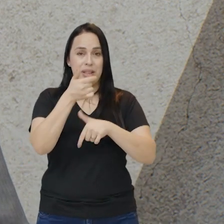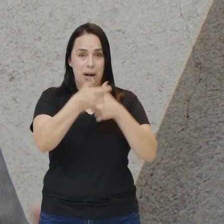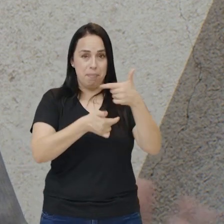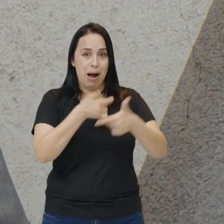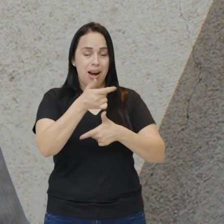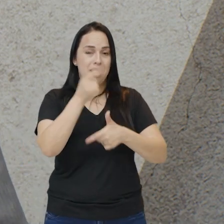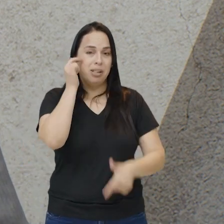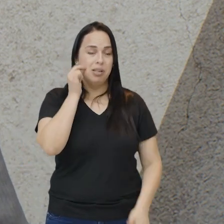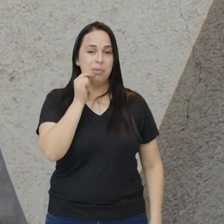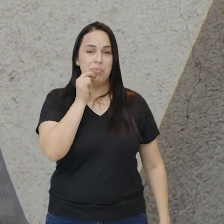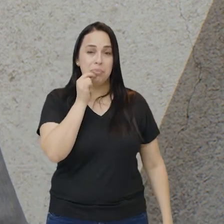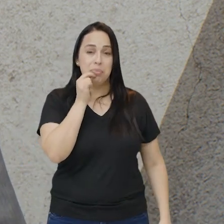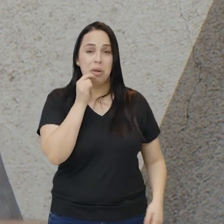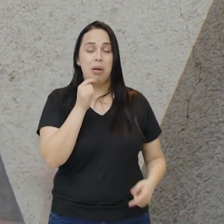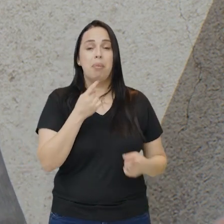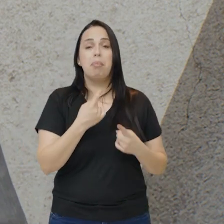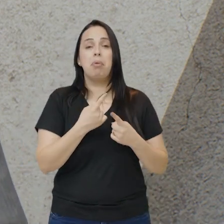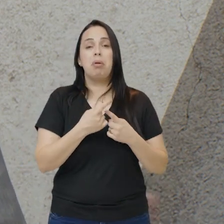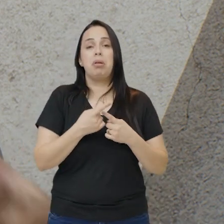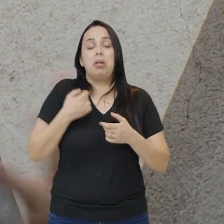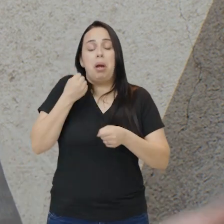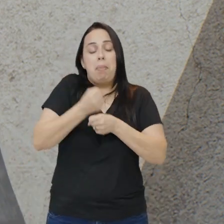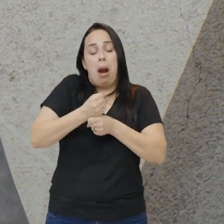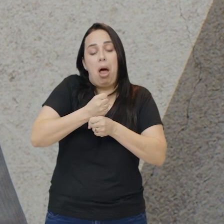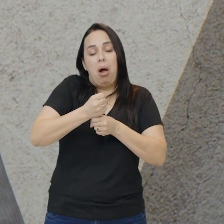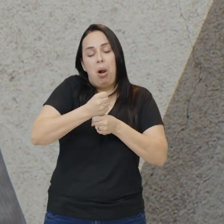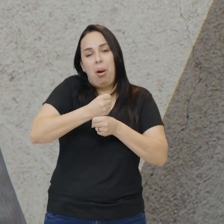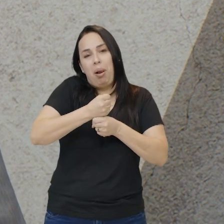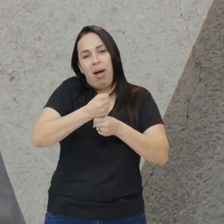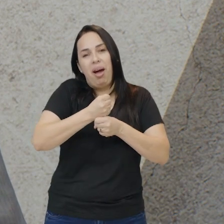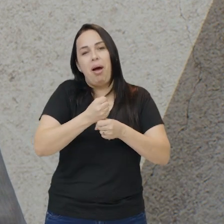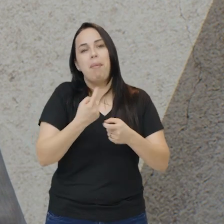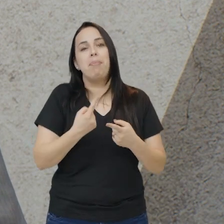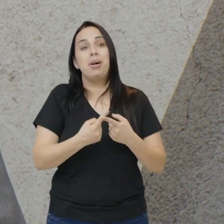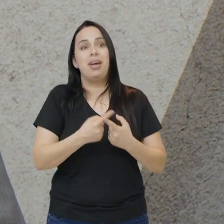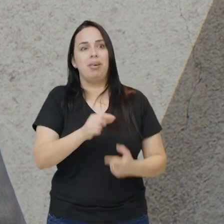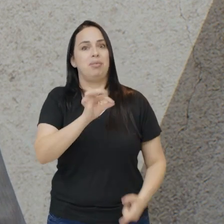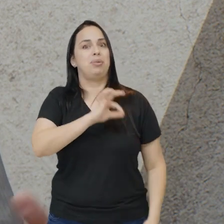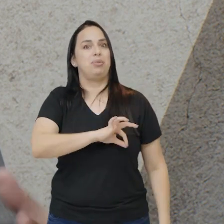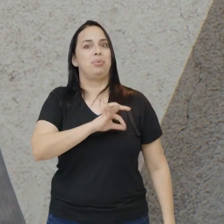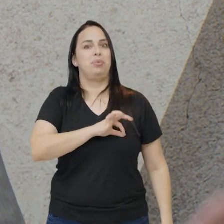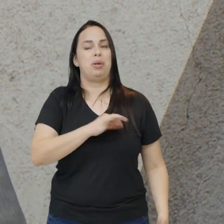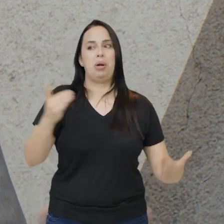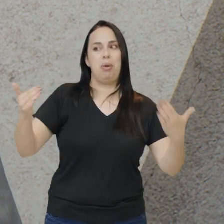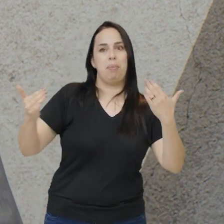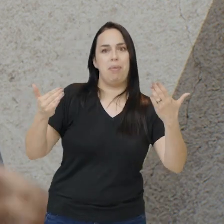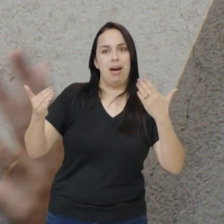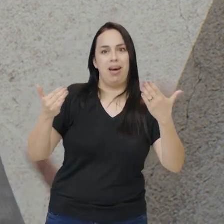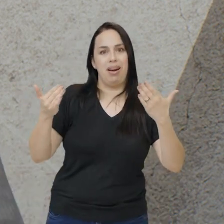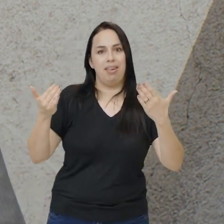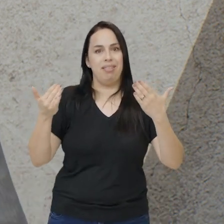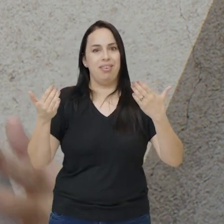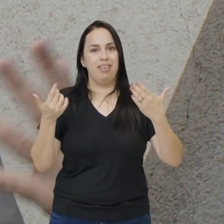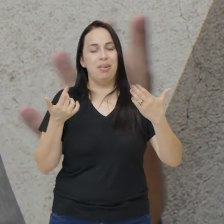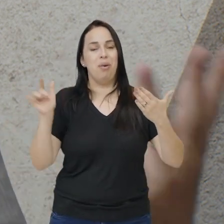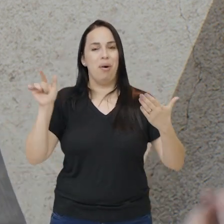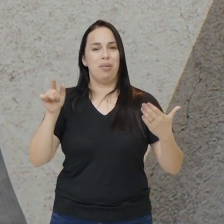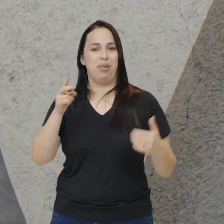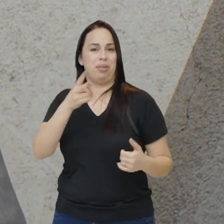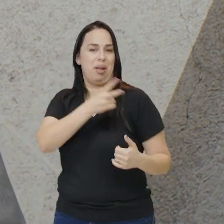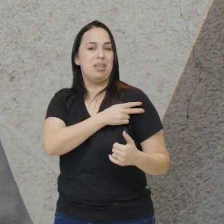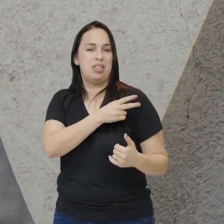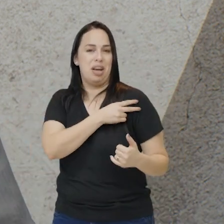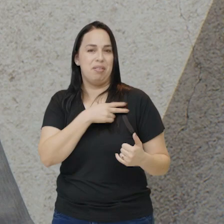eles atuam como operador por décadas, eu diria, porque ganham muitas vezes mais do que o próprio supervisor